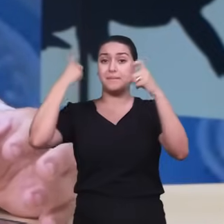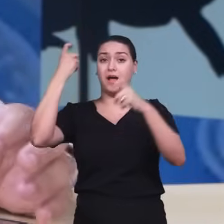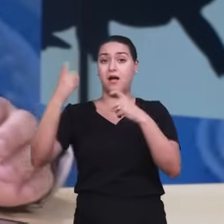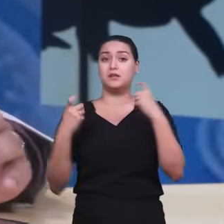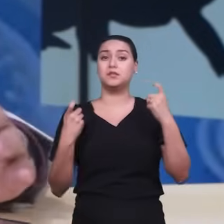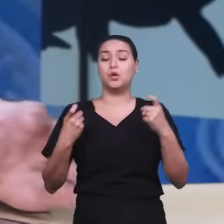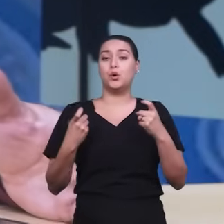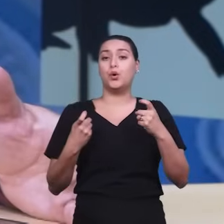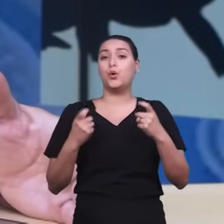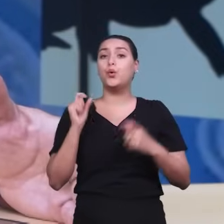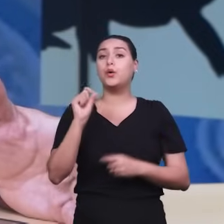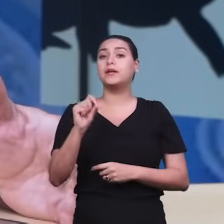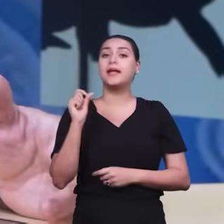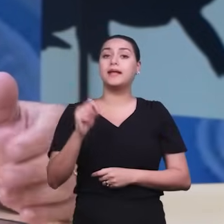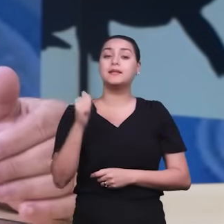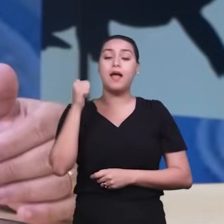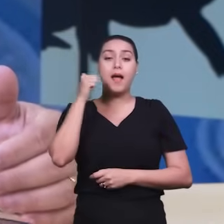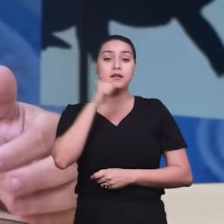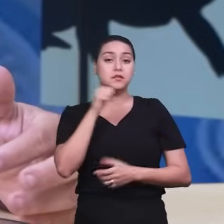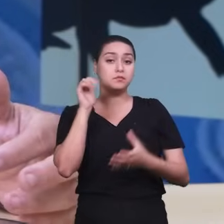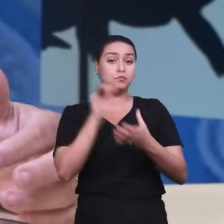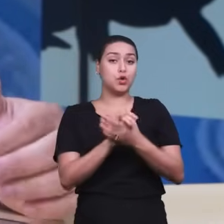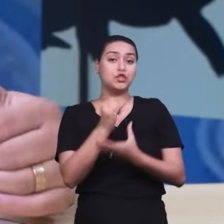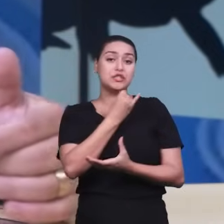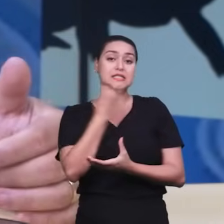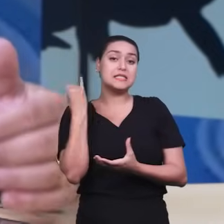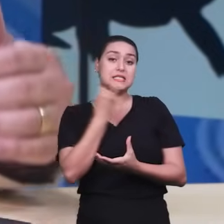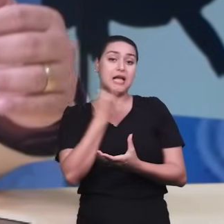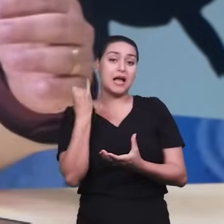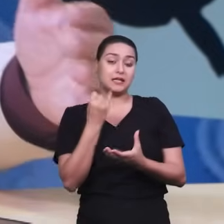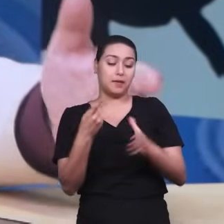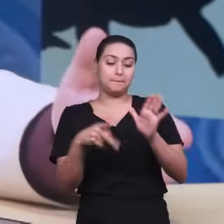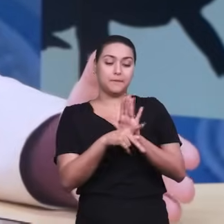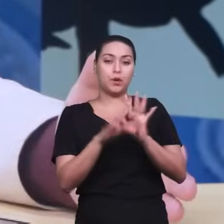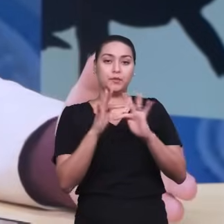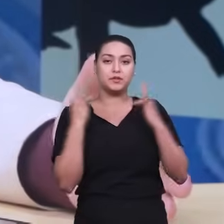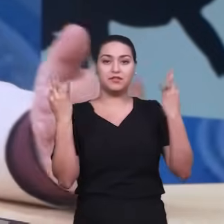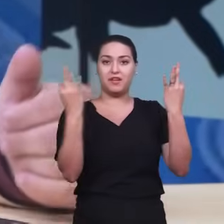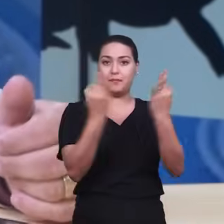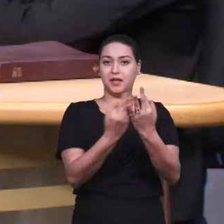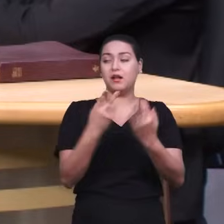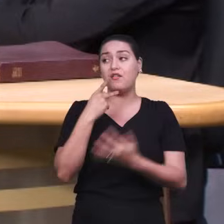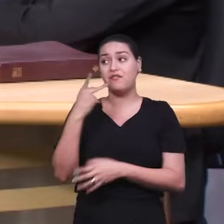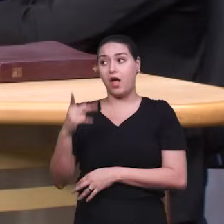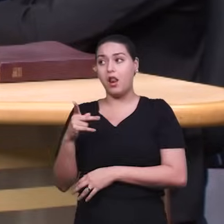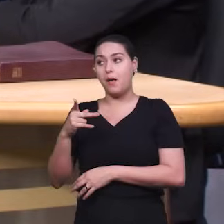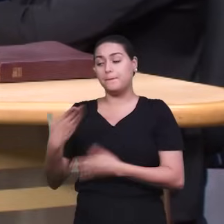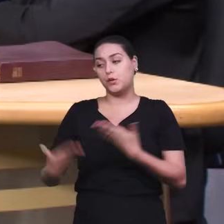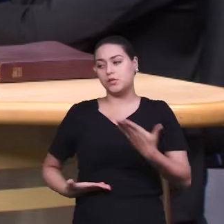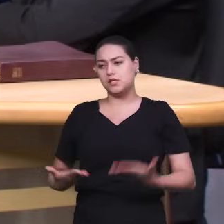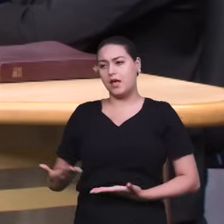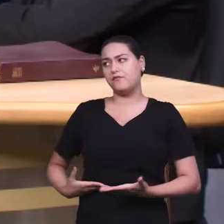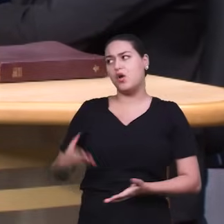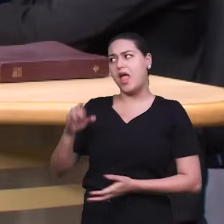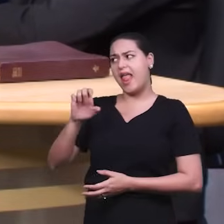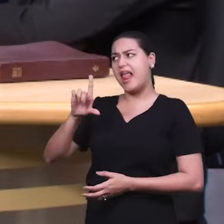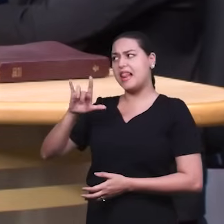saísse da parentela deles. Sim, então sim, ele chega para Eliezer e fala: Eliezer, busca uma noiva para o meu filho que seja da